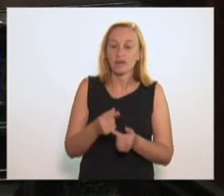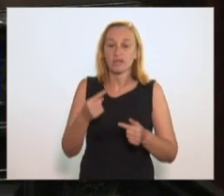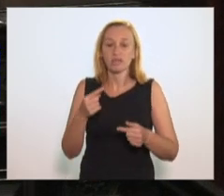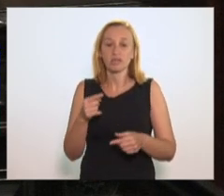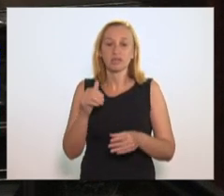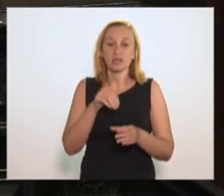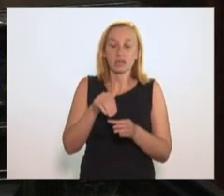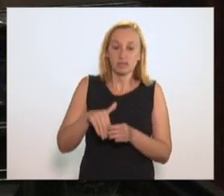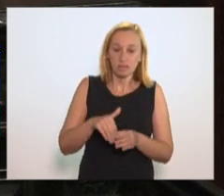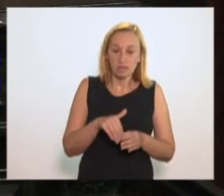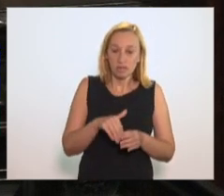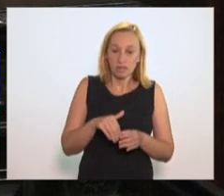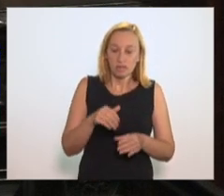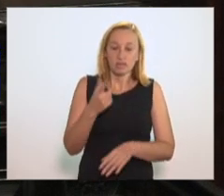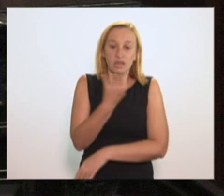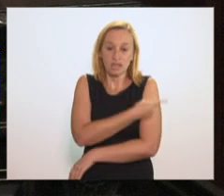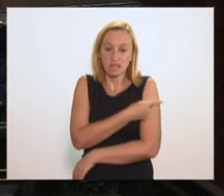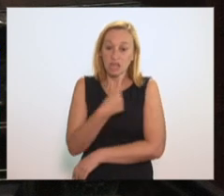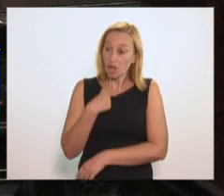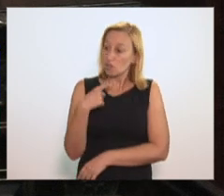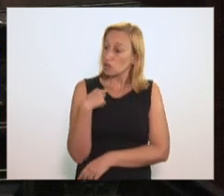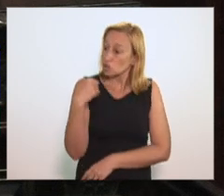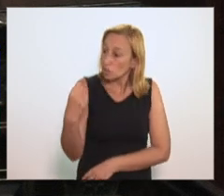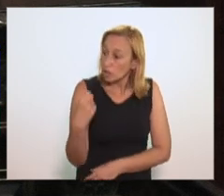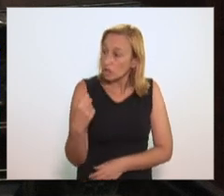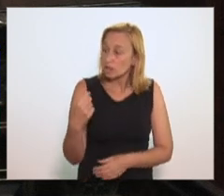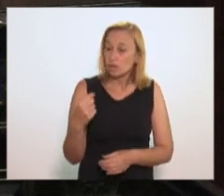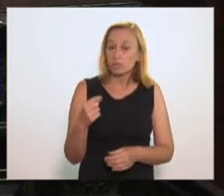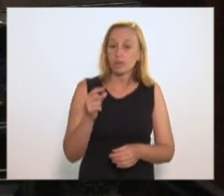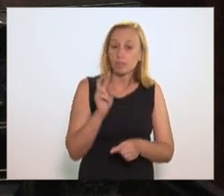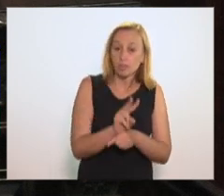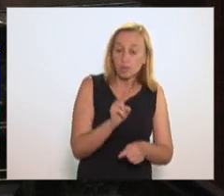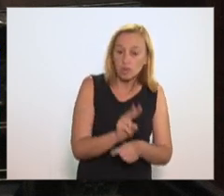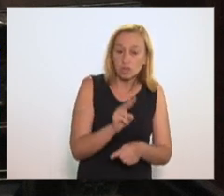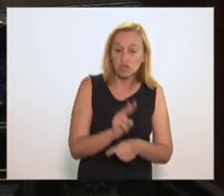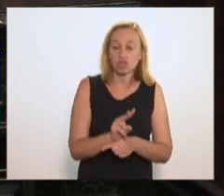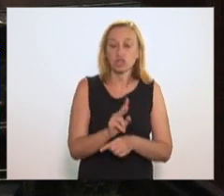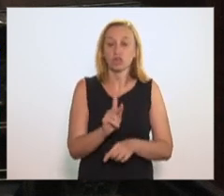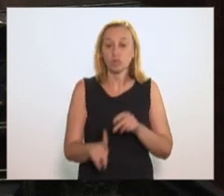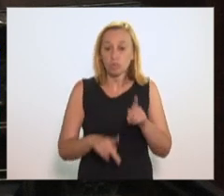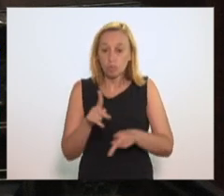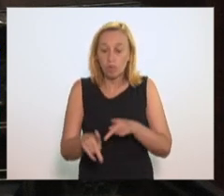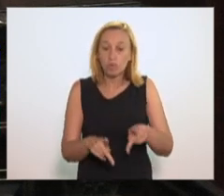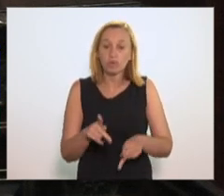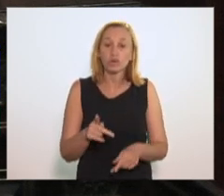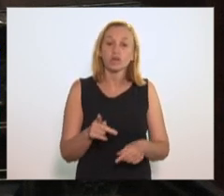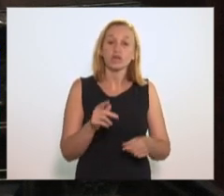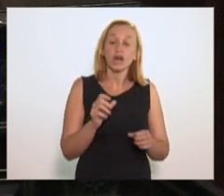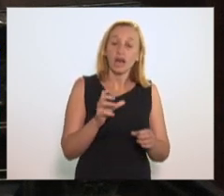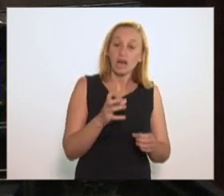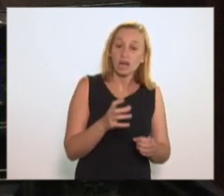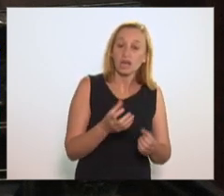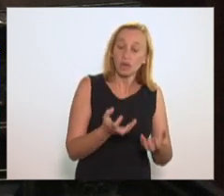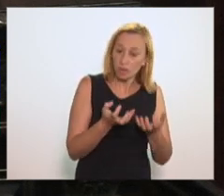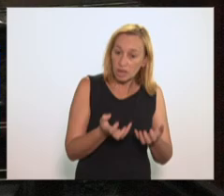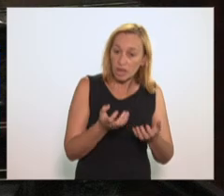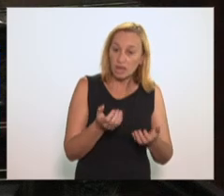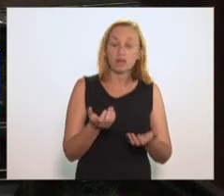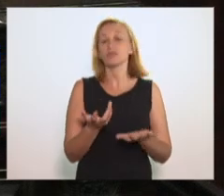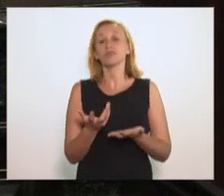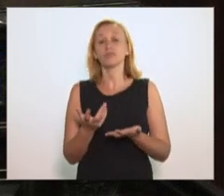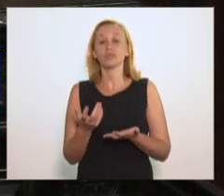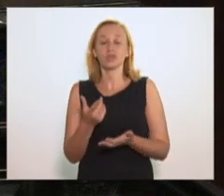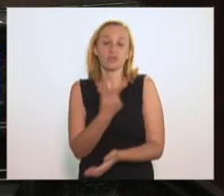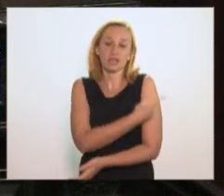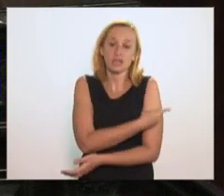isso é defender o nosso papel eu fui eleito para defender o direito da população defendo a vacinação se o governo bobeou até diversou